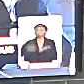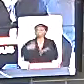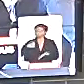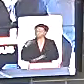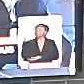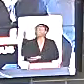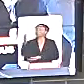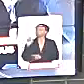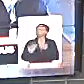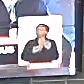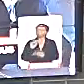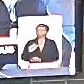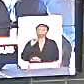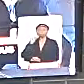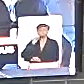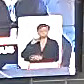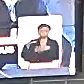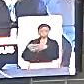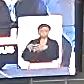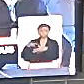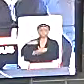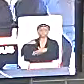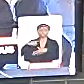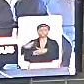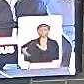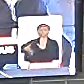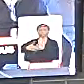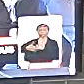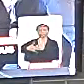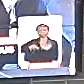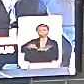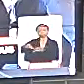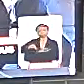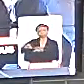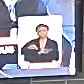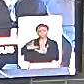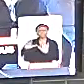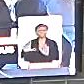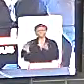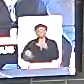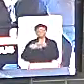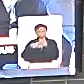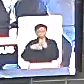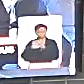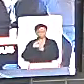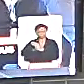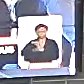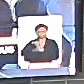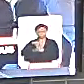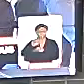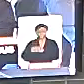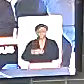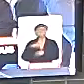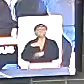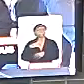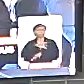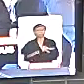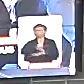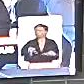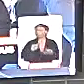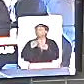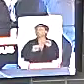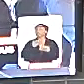nós deputados temos emendas né para poder destinar e eu vejo muita emenda numa questão de academia ao ar livre é necessário academia ar